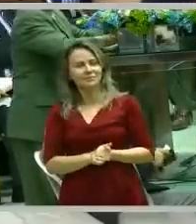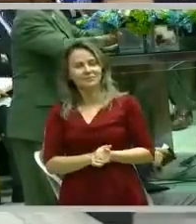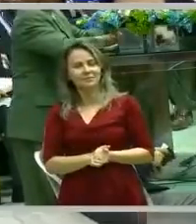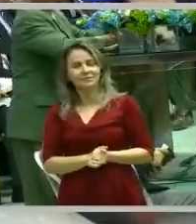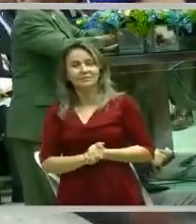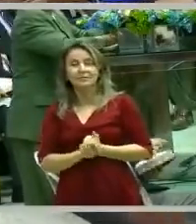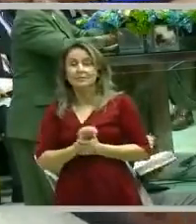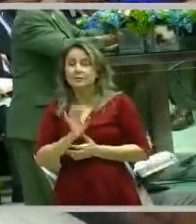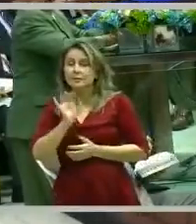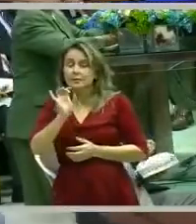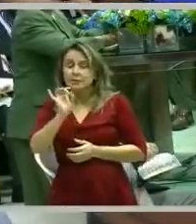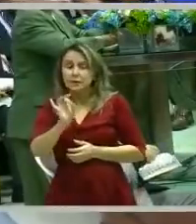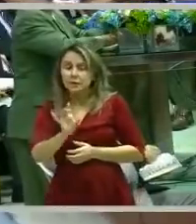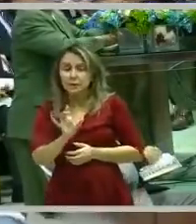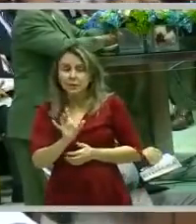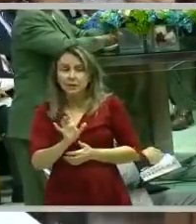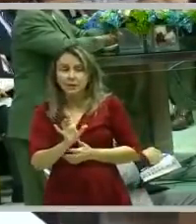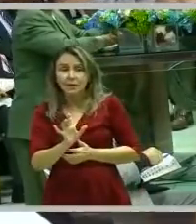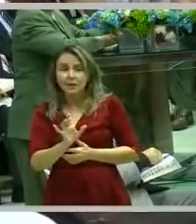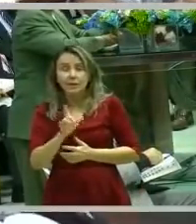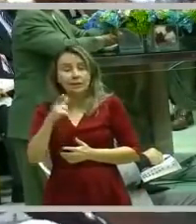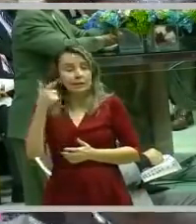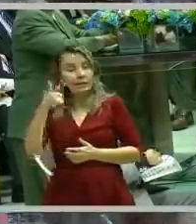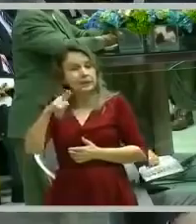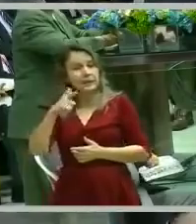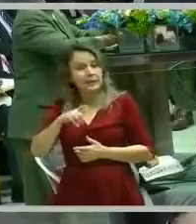Só não tem Eliabe no céu.